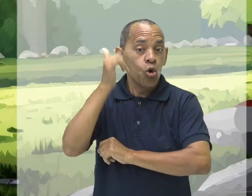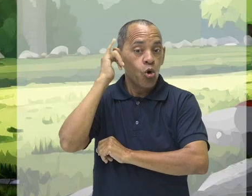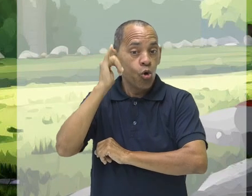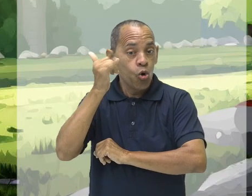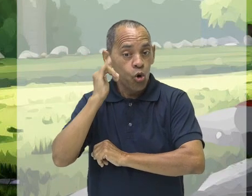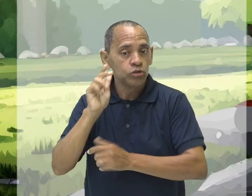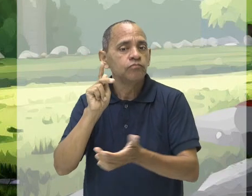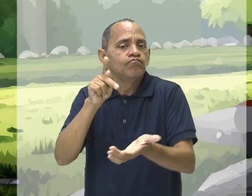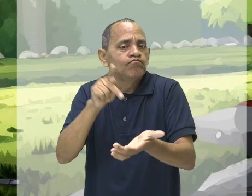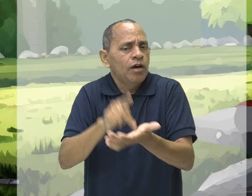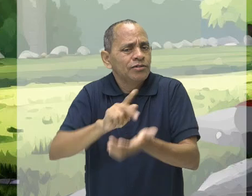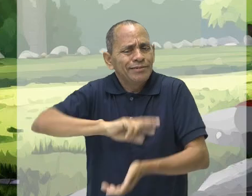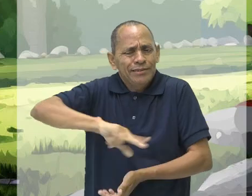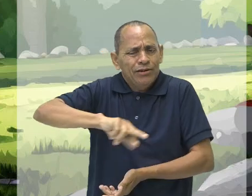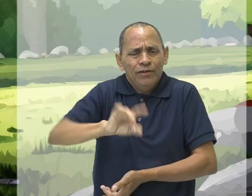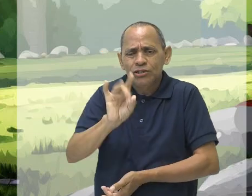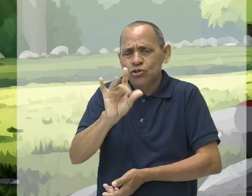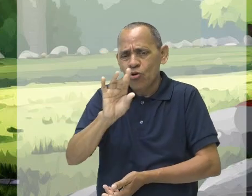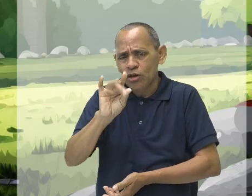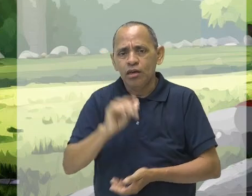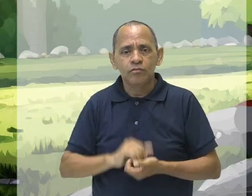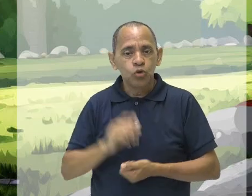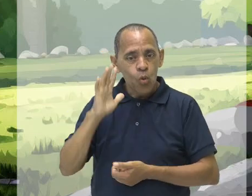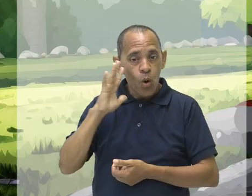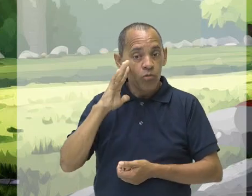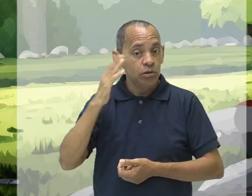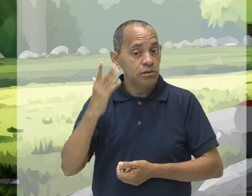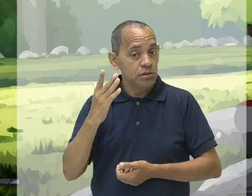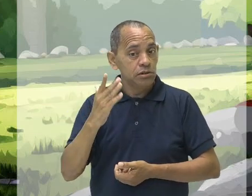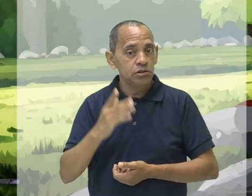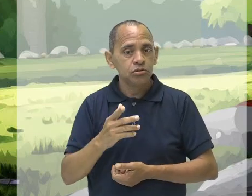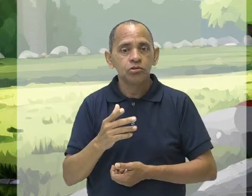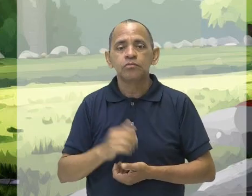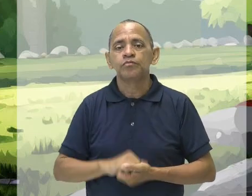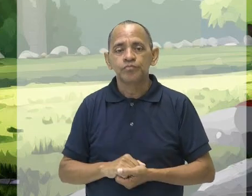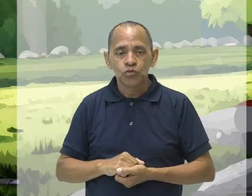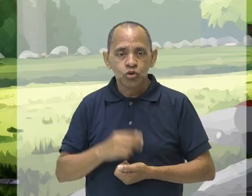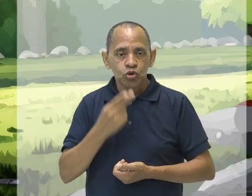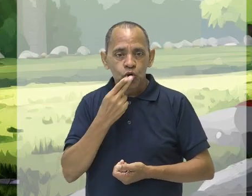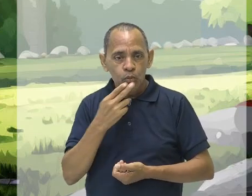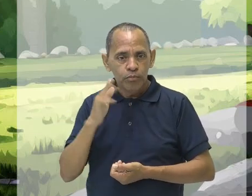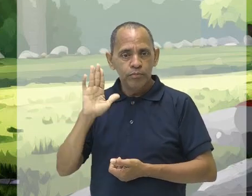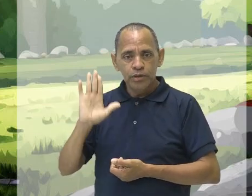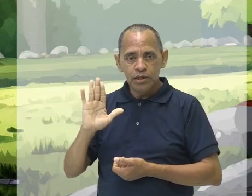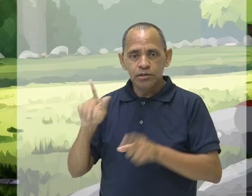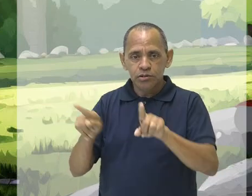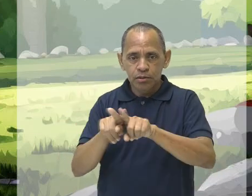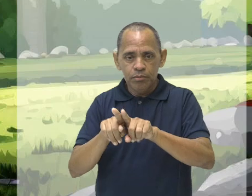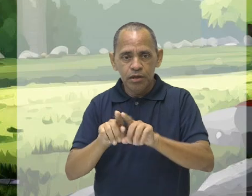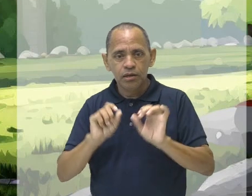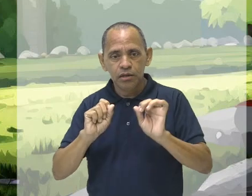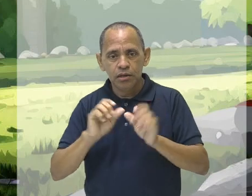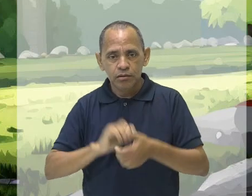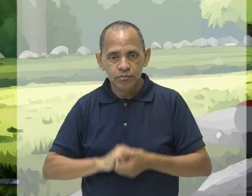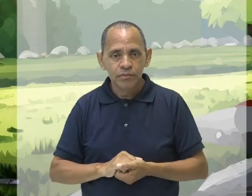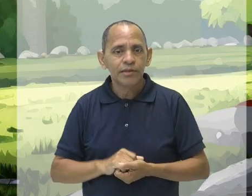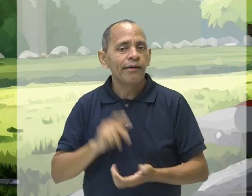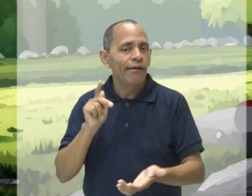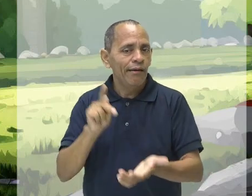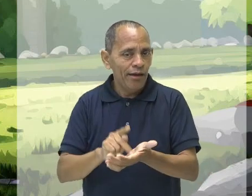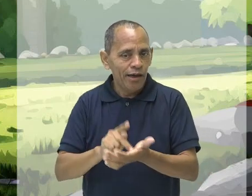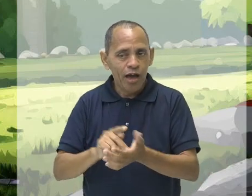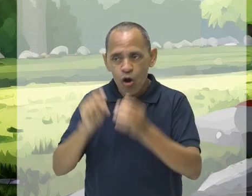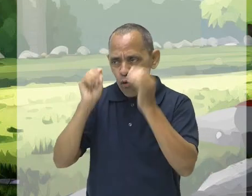não se refere só ao acontecido, não tem compromisso com o evento real. Nele, realidade e ficção não